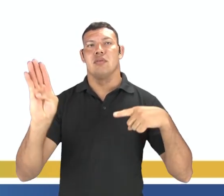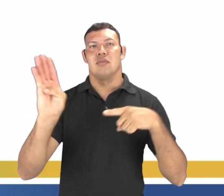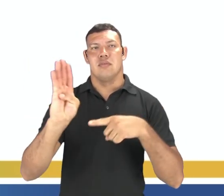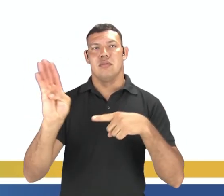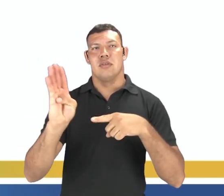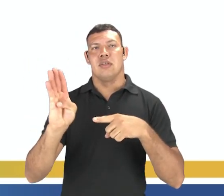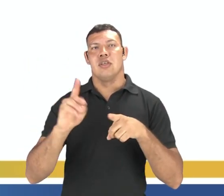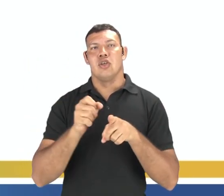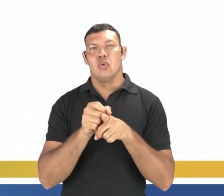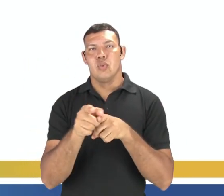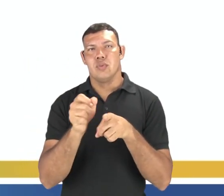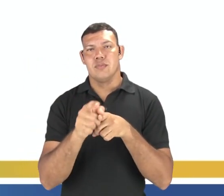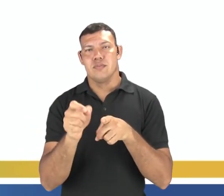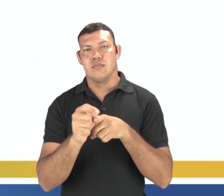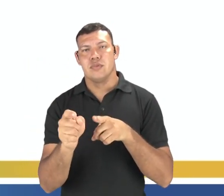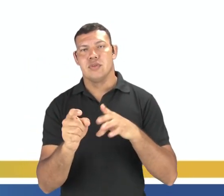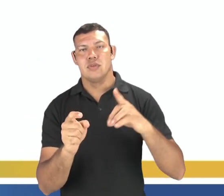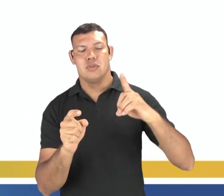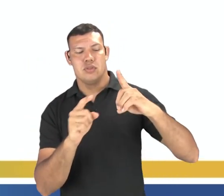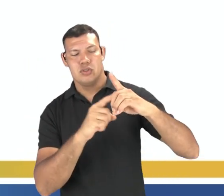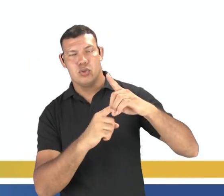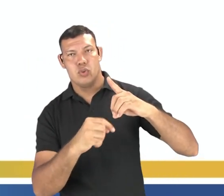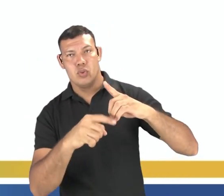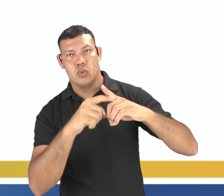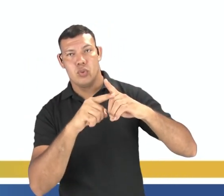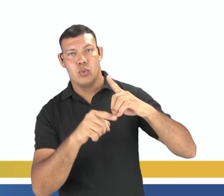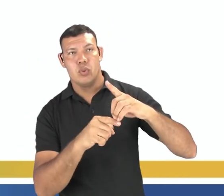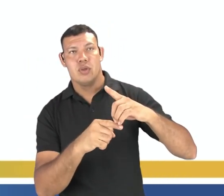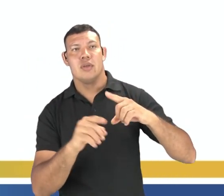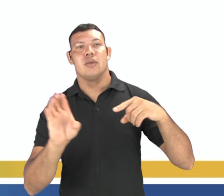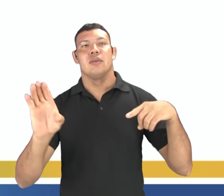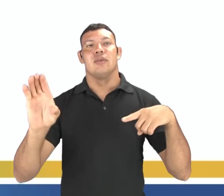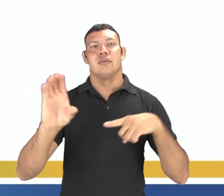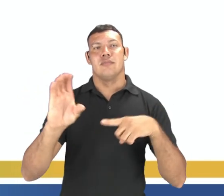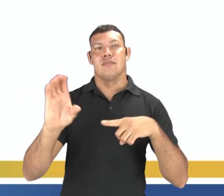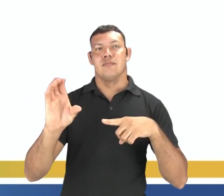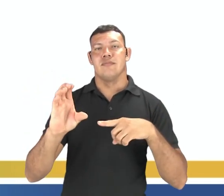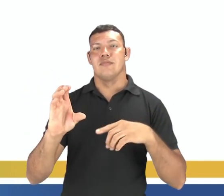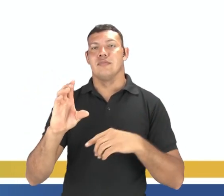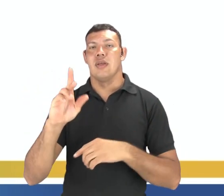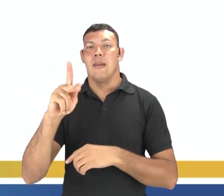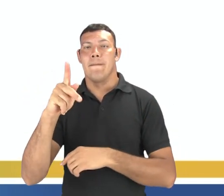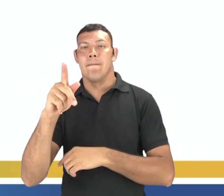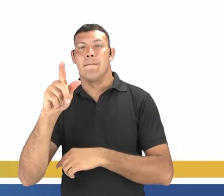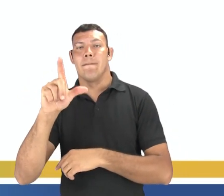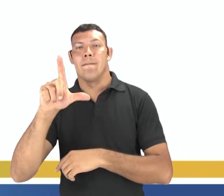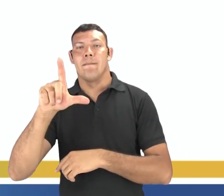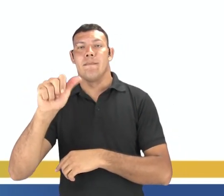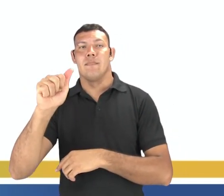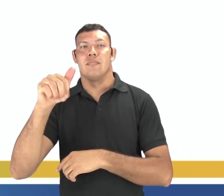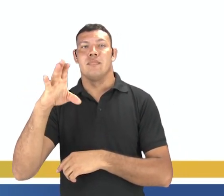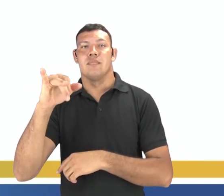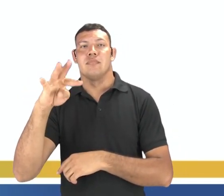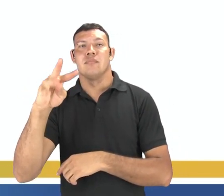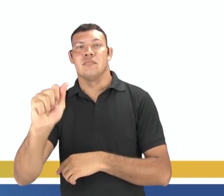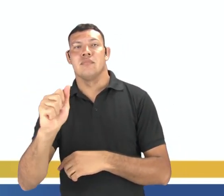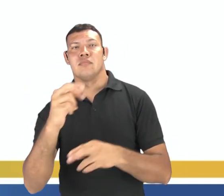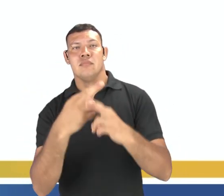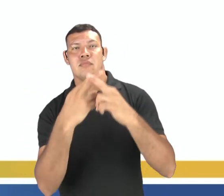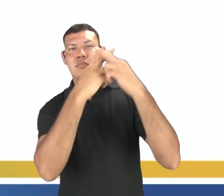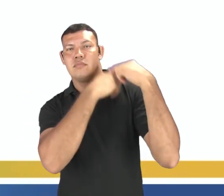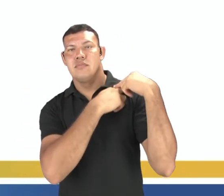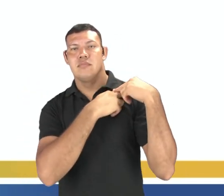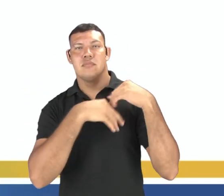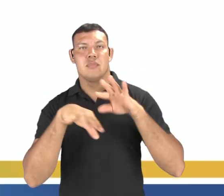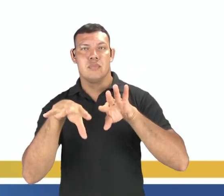testículos. C, placenta é responsável pela respiração e nutrição do embrião. D, na ovulação, rompe-se